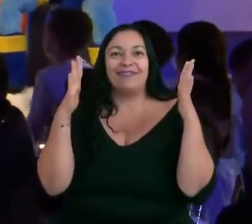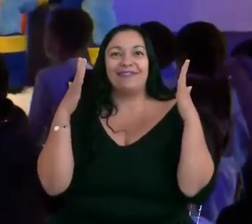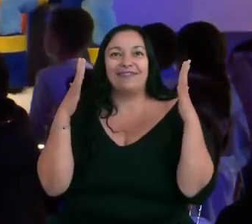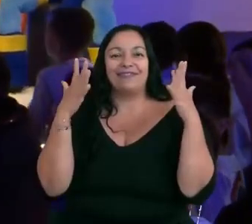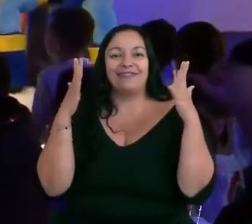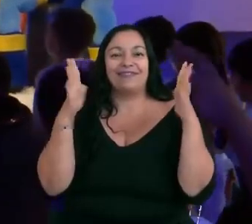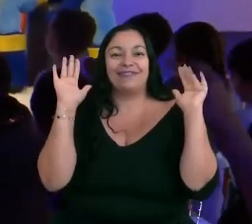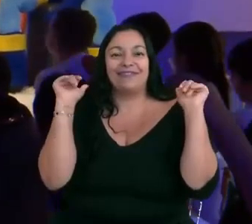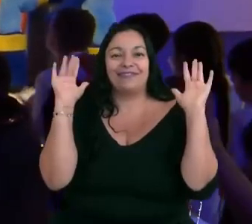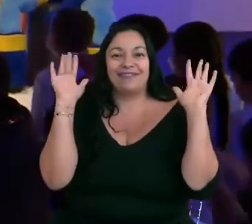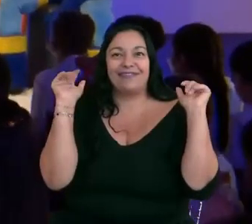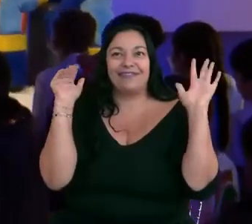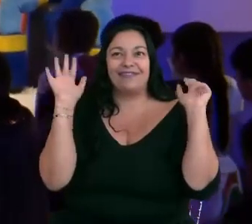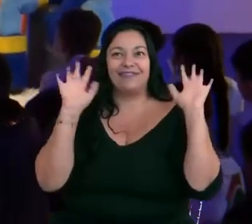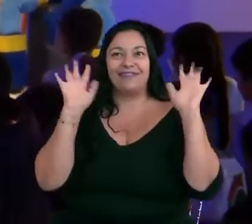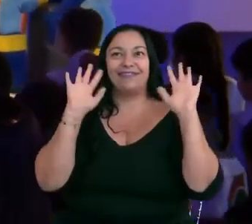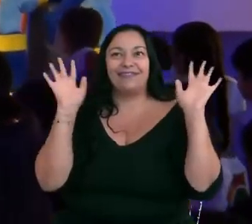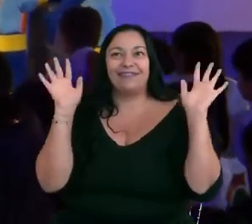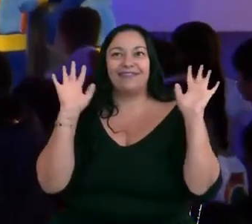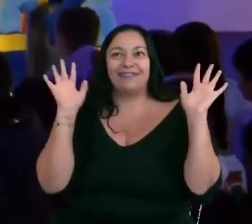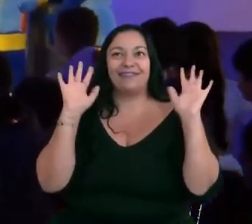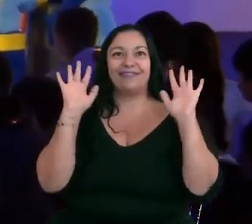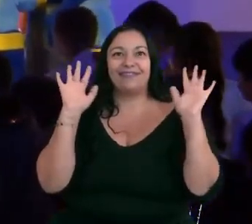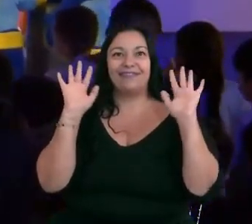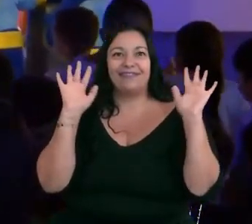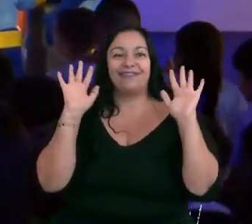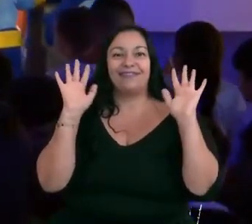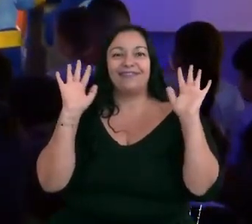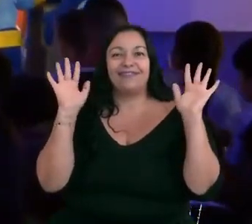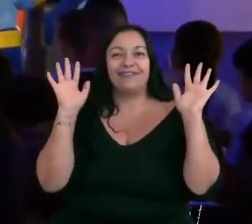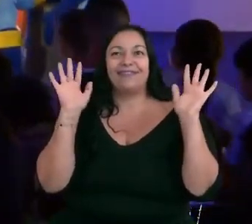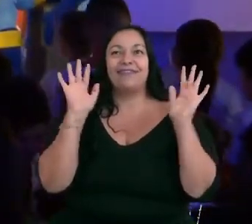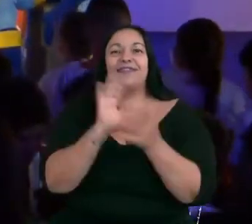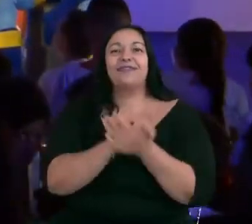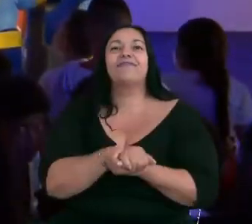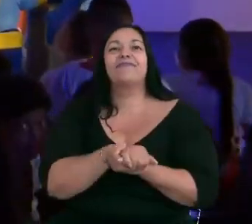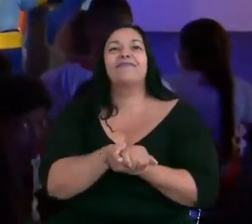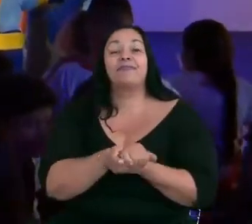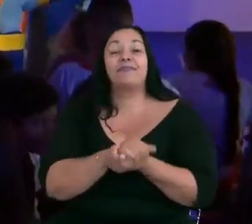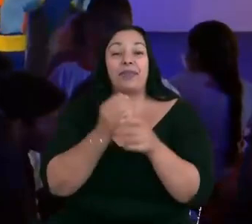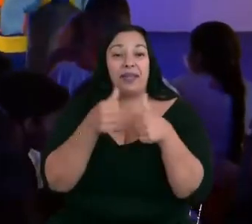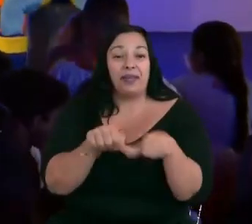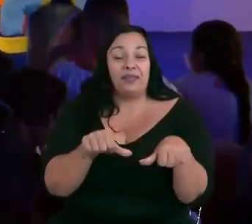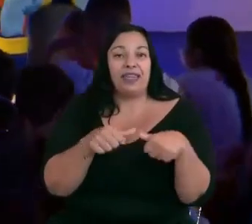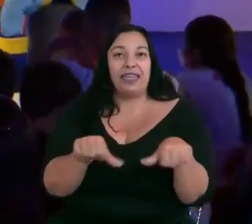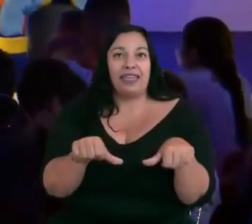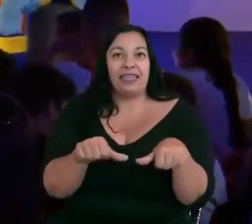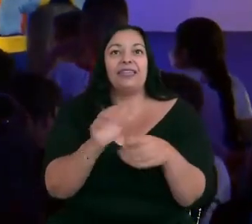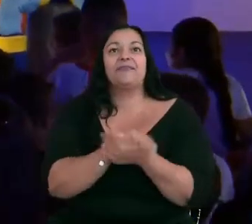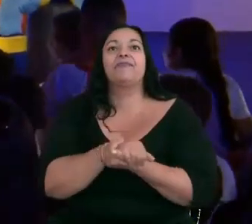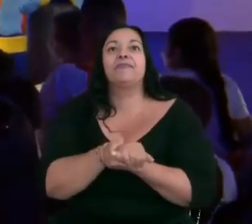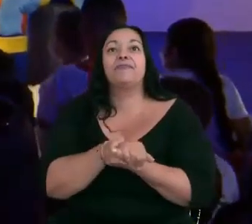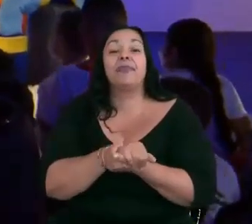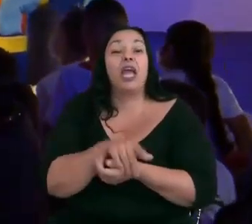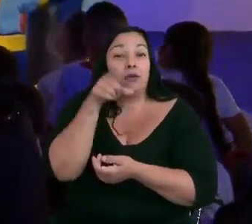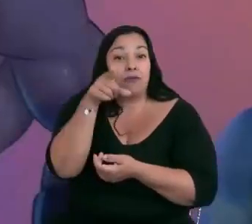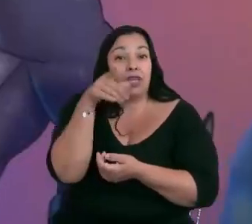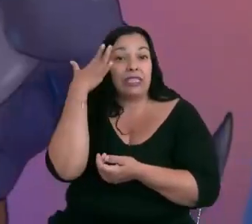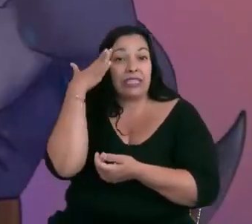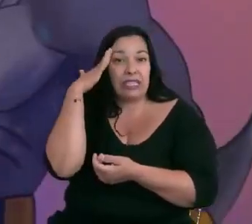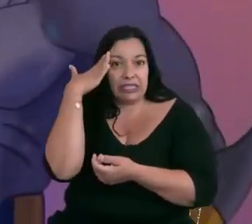Tchau! Tia Clara fica aqui. Ui, eu fico. Gente, vocês entenderam